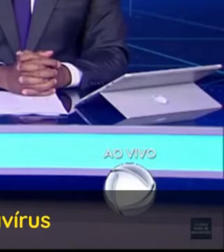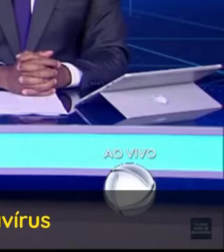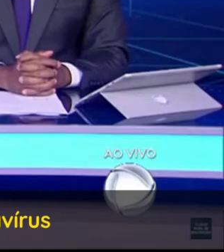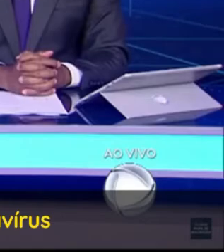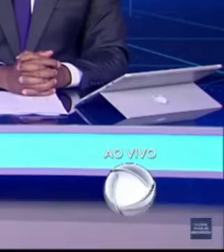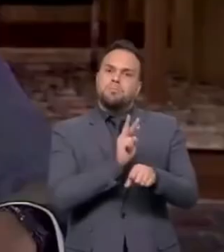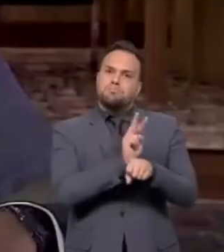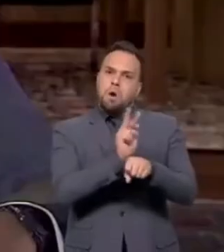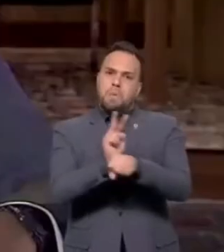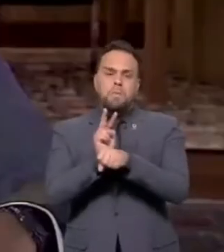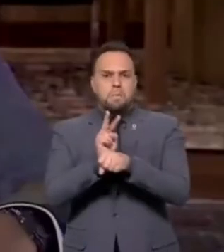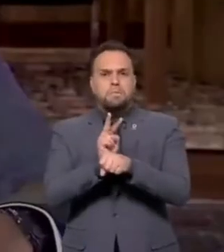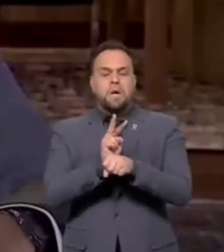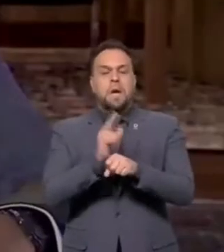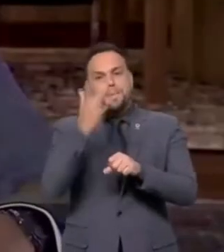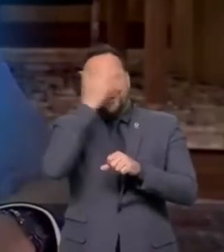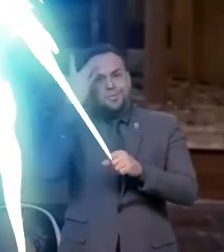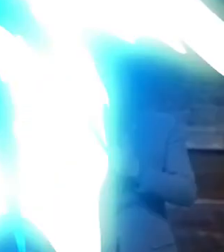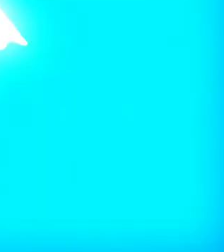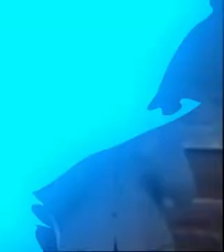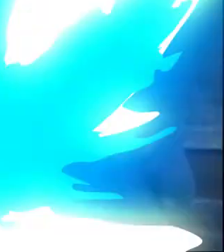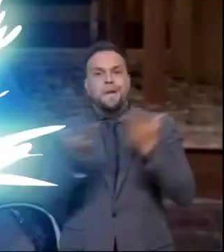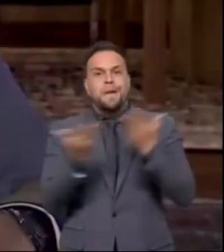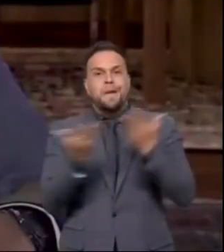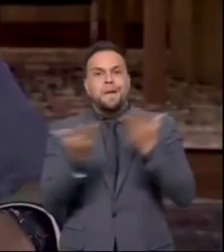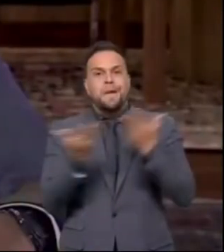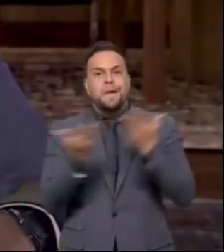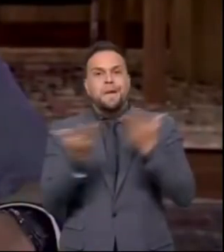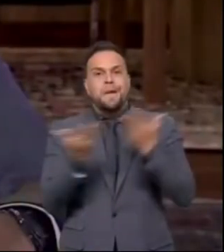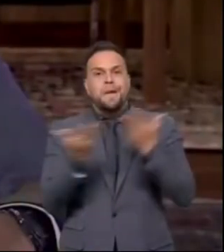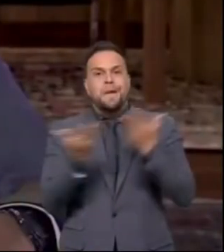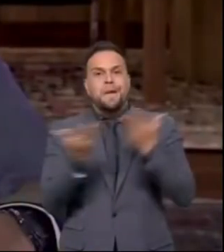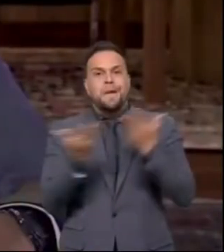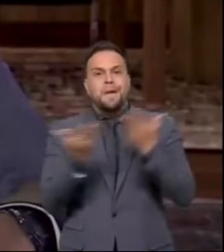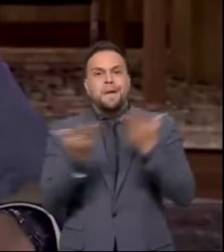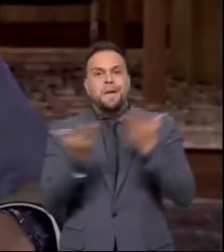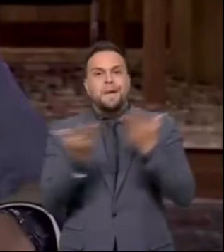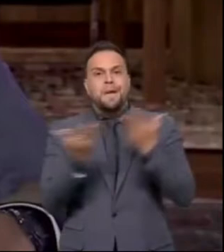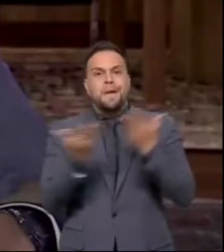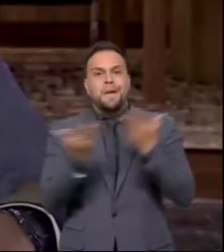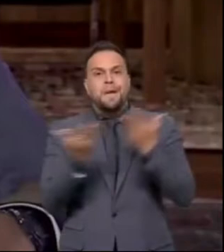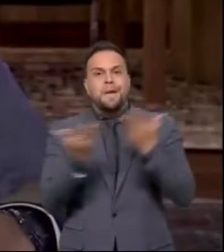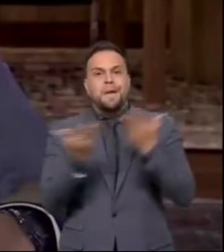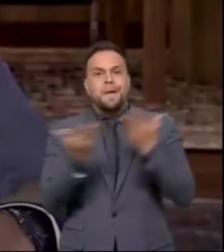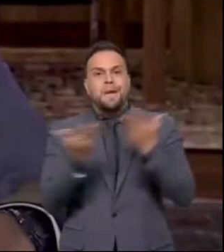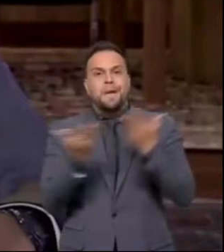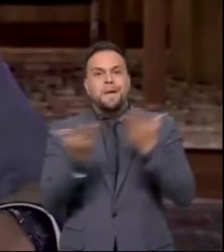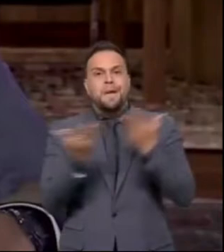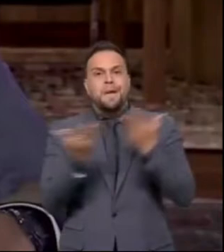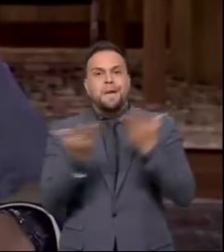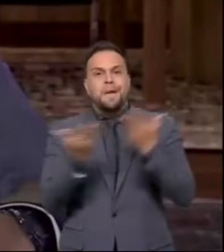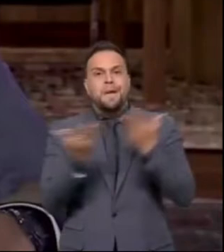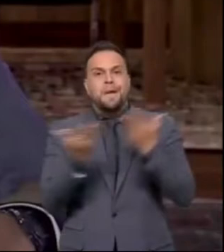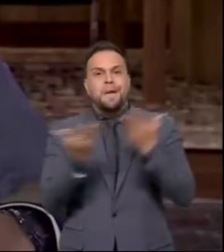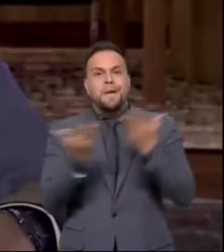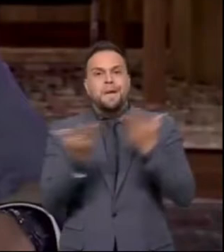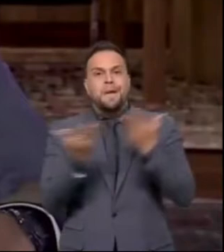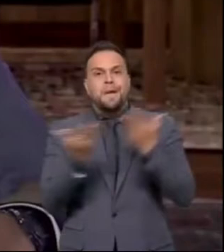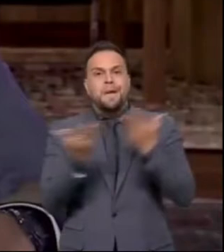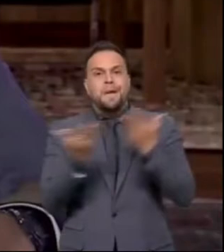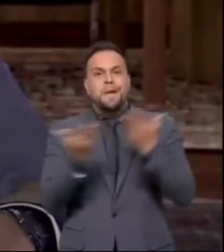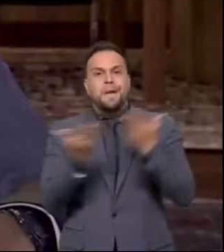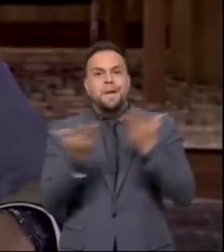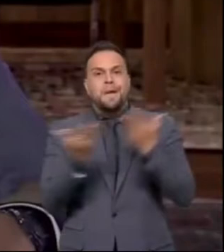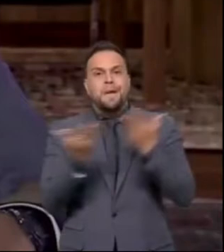pelo coronavírus. Para aqueles que perderam sua renda. Olha, eu vou te dizer uma coisa. Se fosse no meu governo, eu já